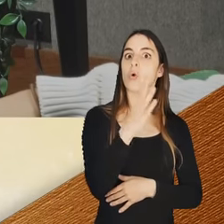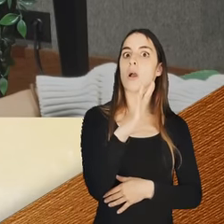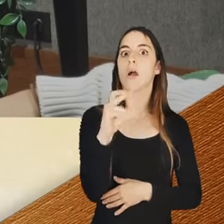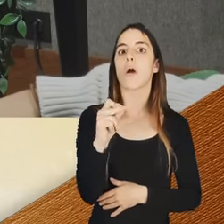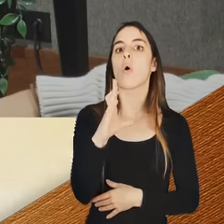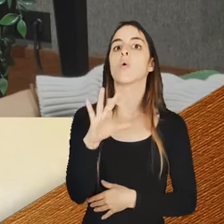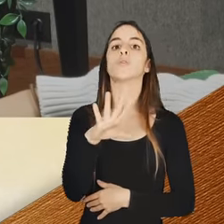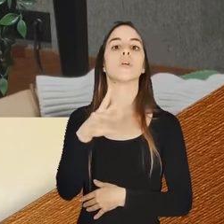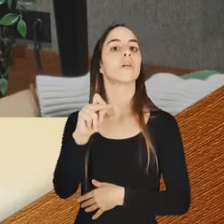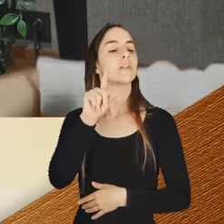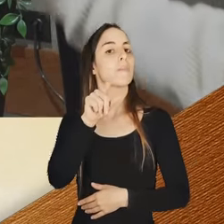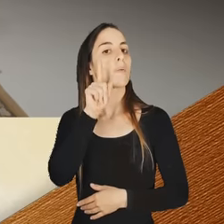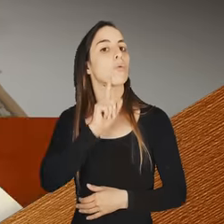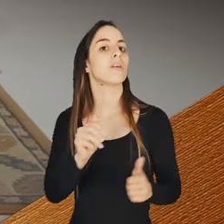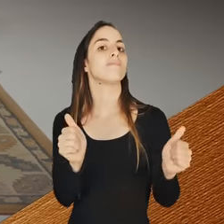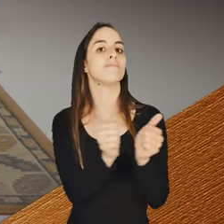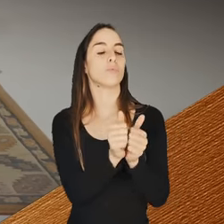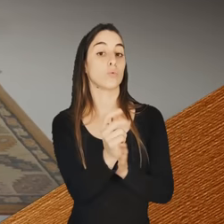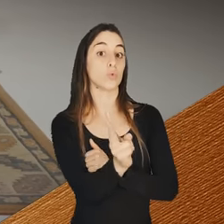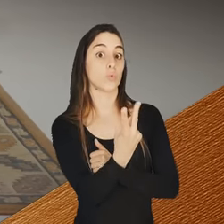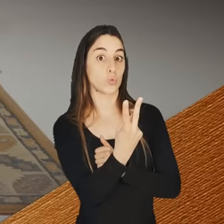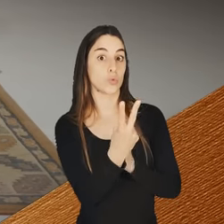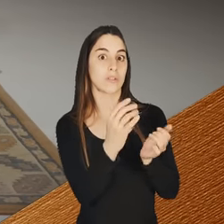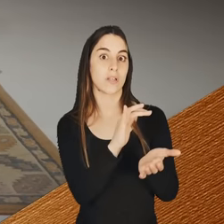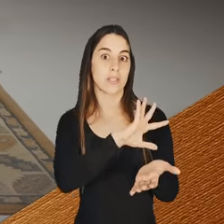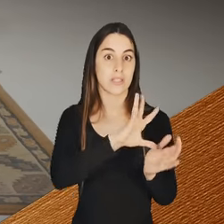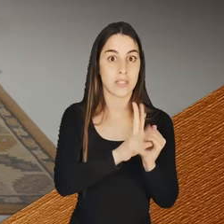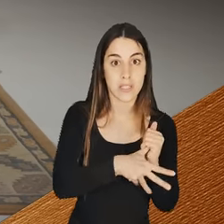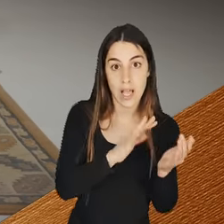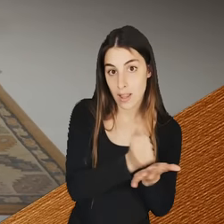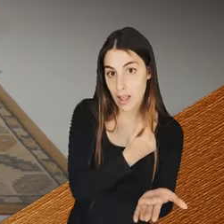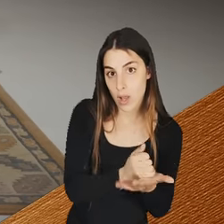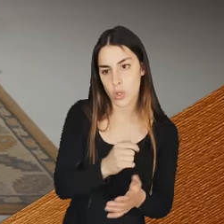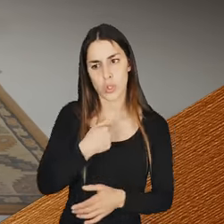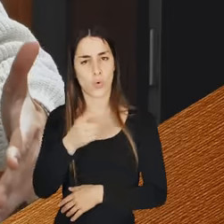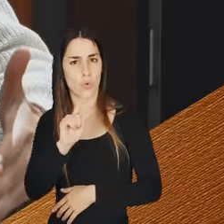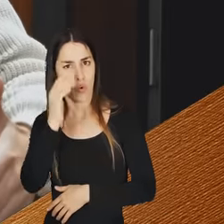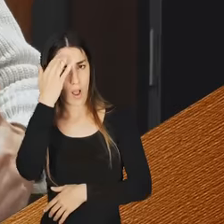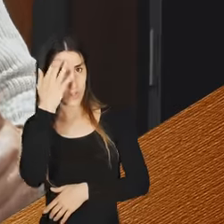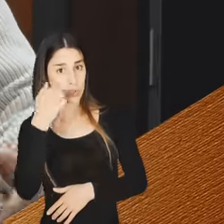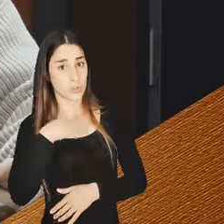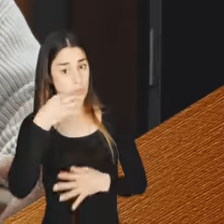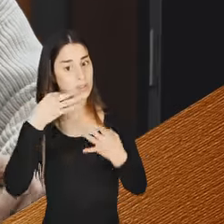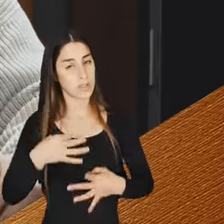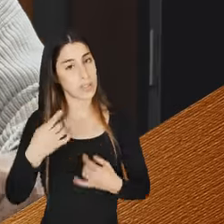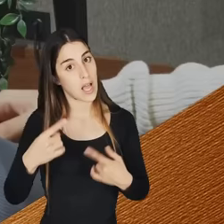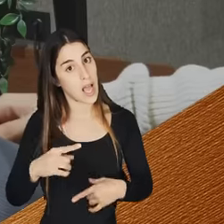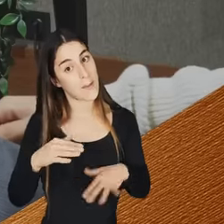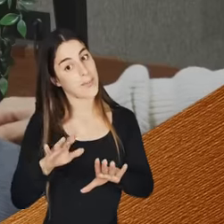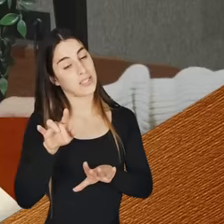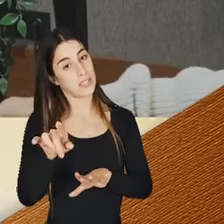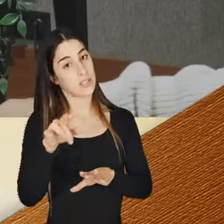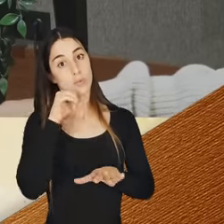e a mulher que assaltaram estas farmácias? Eu não acho que foi o Juca Rocha e a mulher. Eu tenho a certeza que não foram eles, Vitor. Porque eles estão mortos.